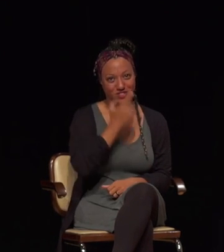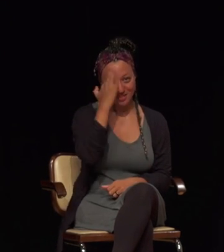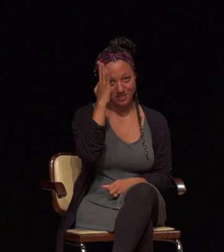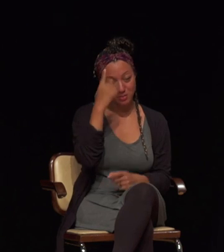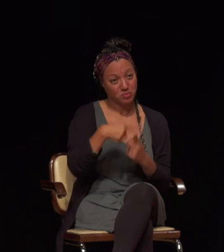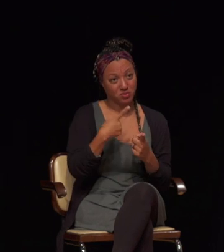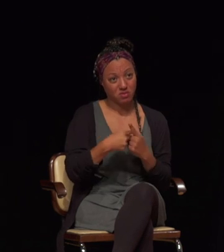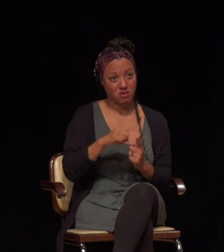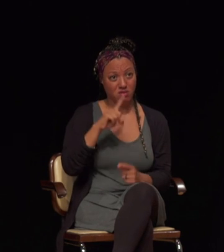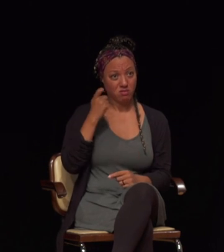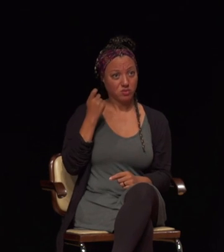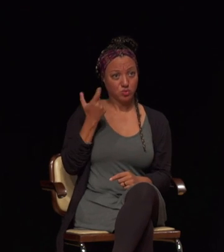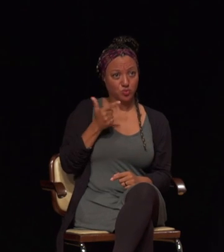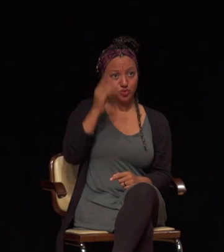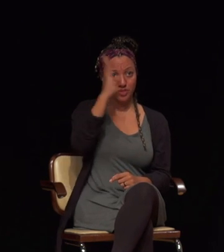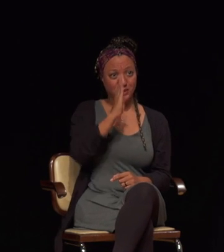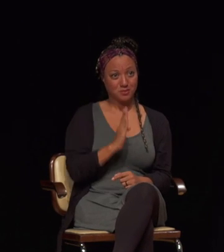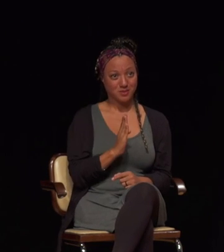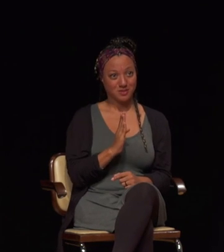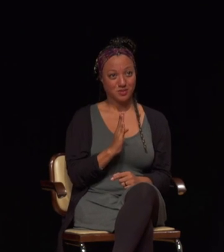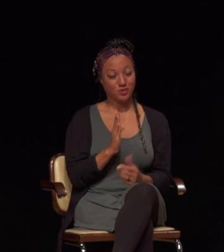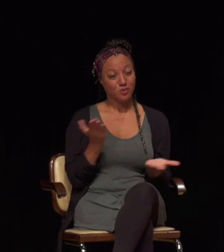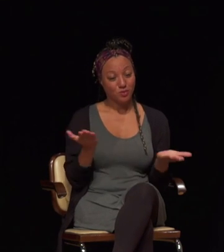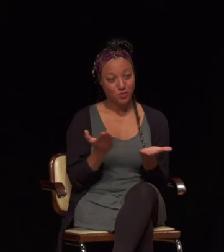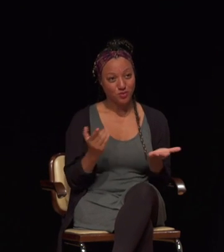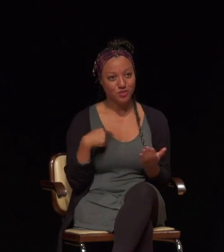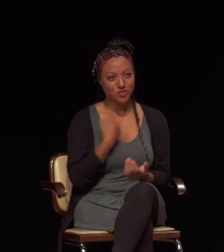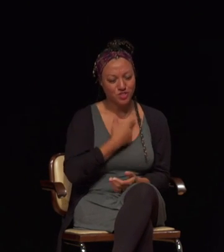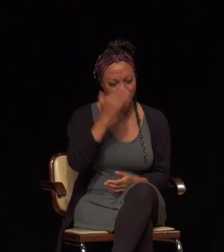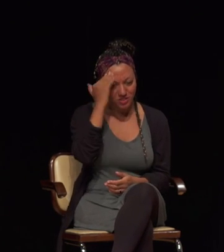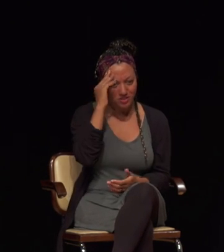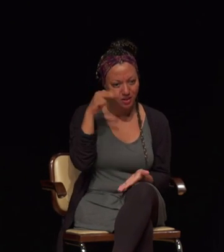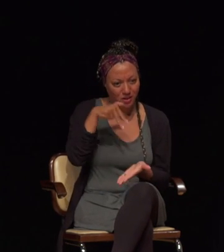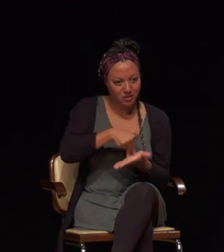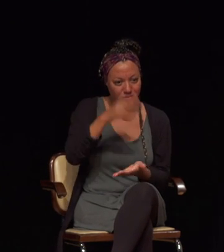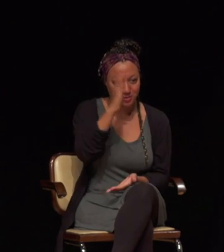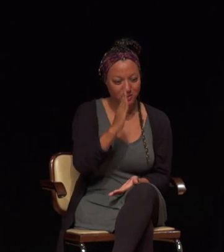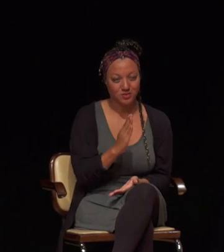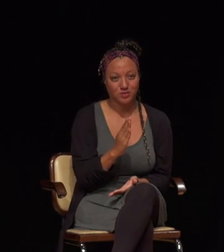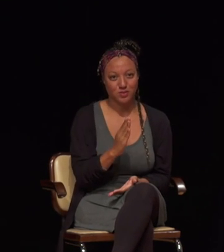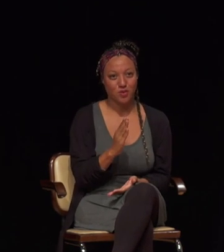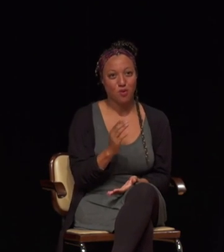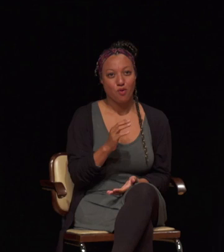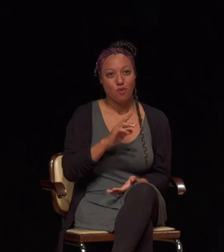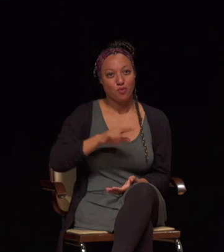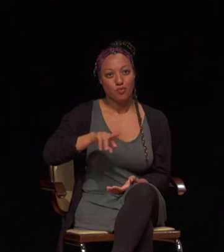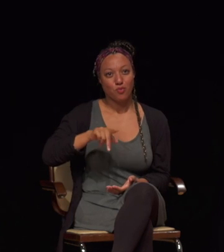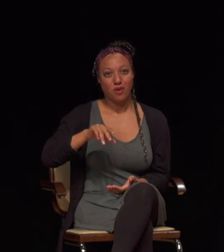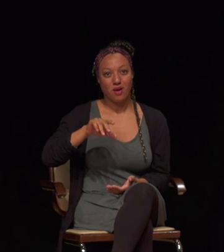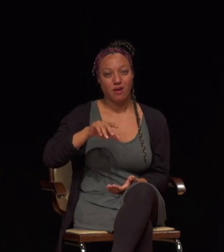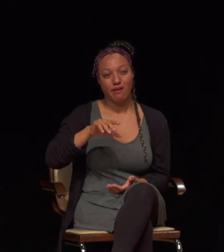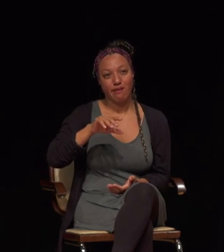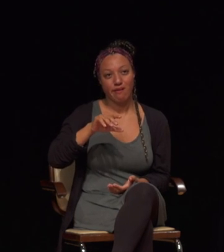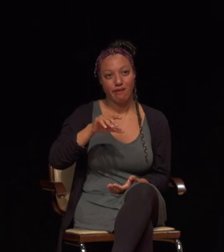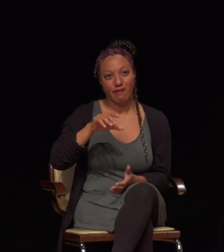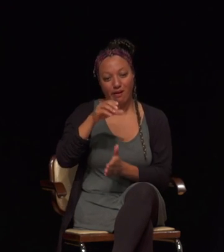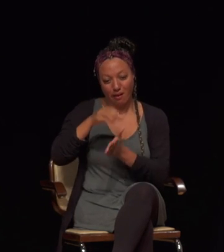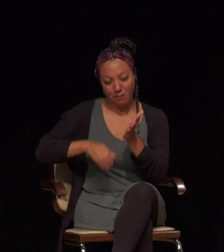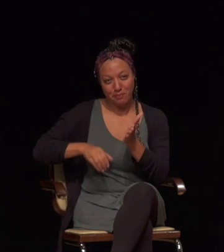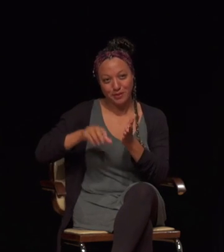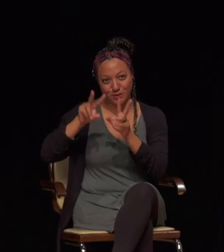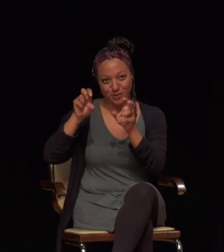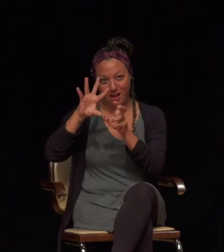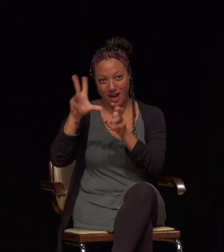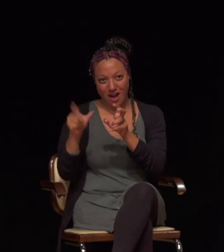Brasil mas mas a gente na forma da gente se entender no Brasil não existe um Capítulo separado da África no Brasil nesse